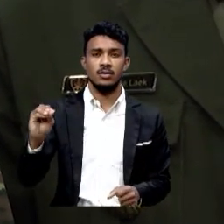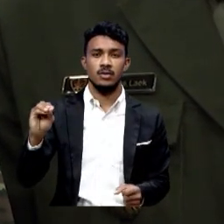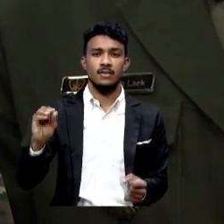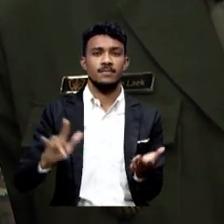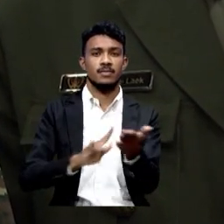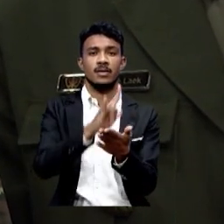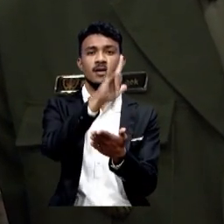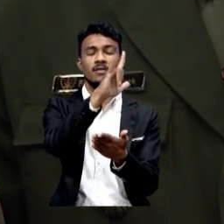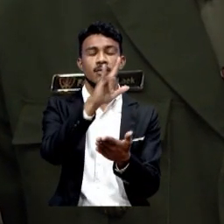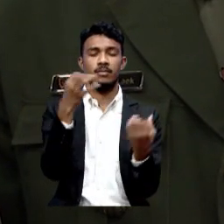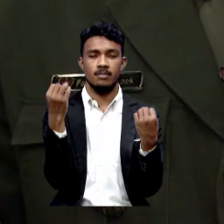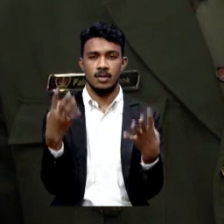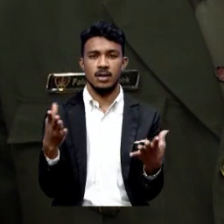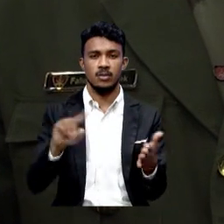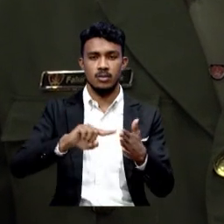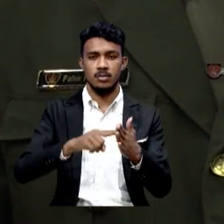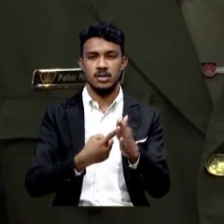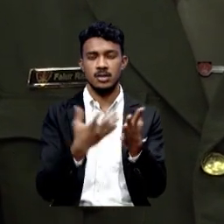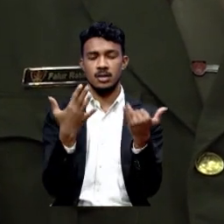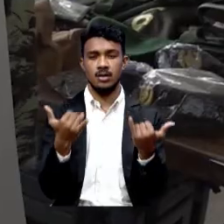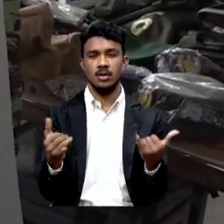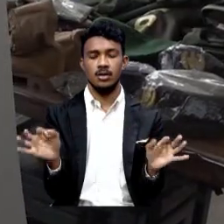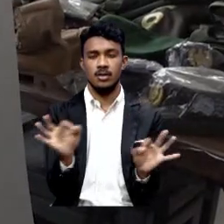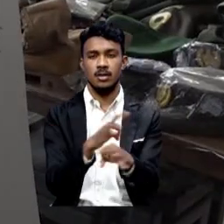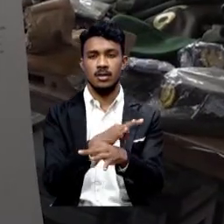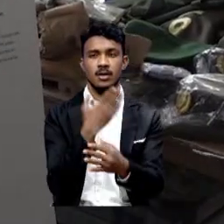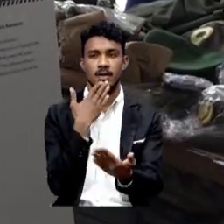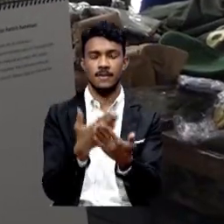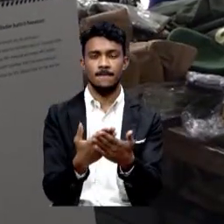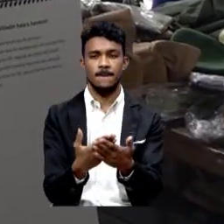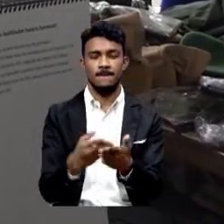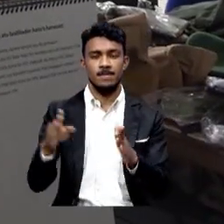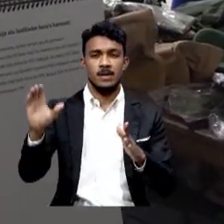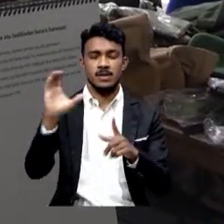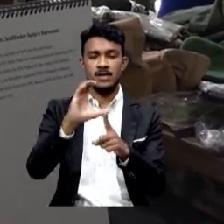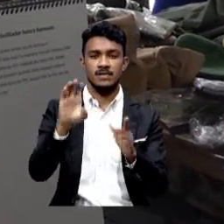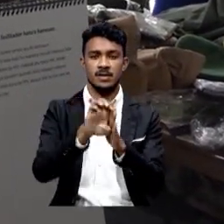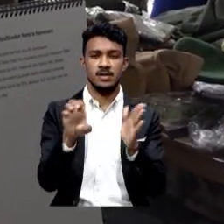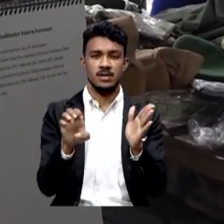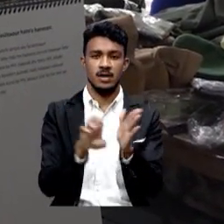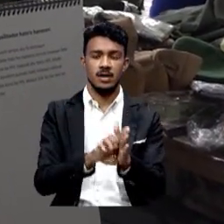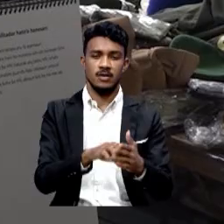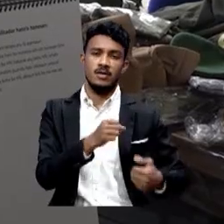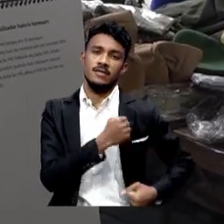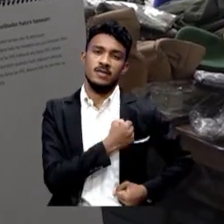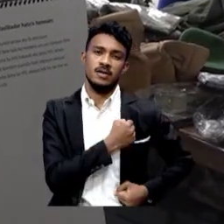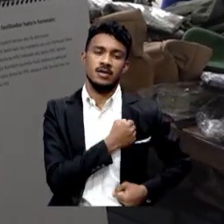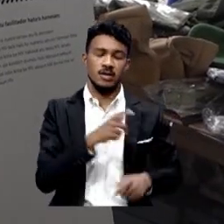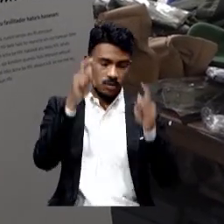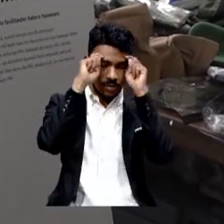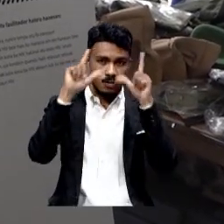Mas boa barra com a Audadão para a dia Liutão. Chefe Estado-Maior Falentil Força Defesa